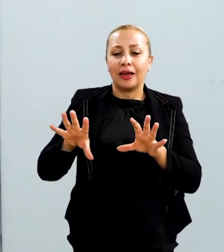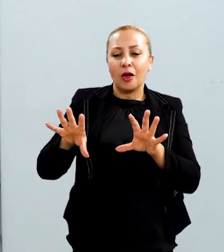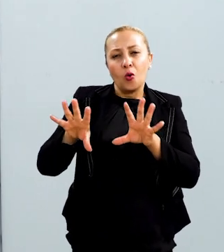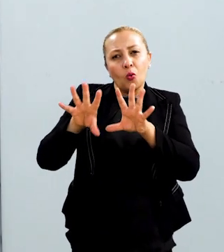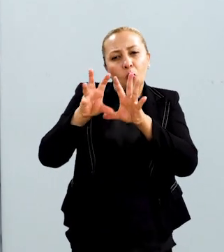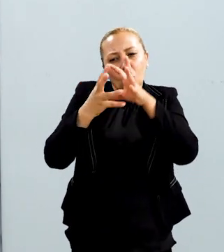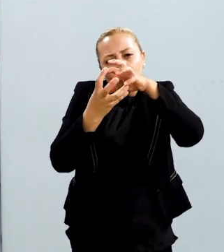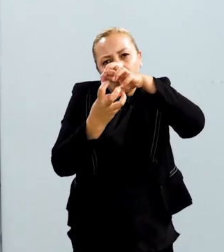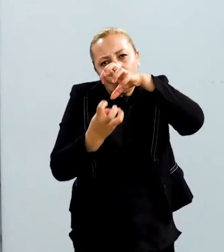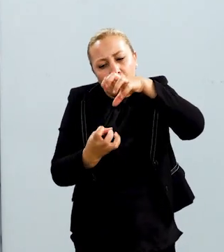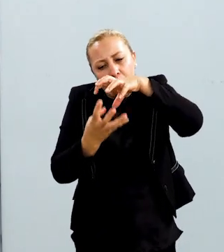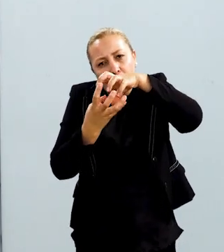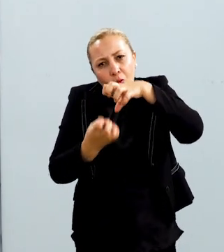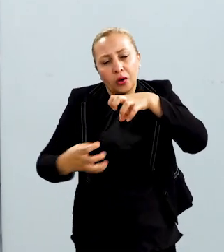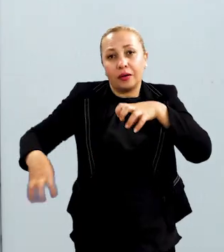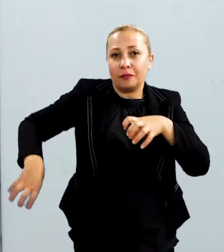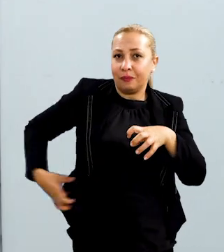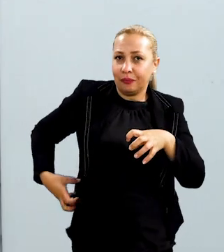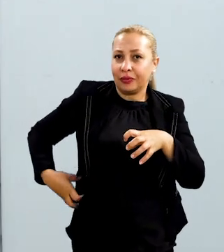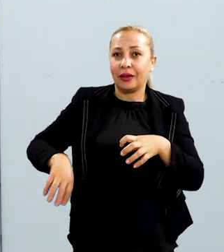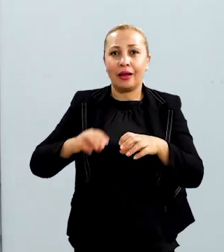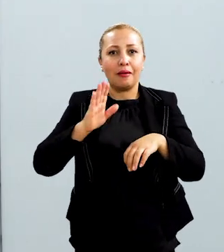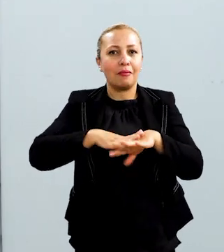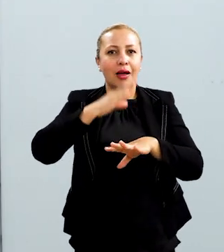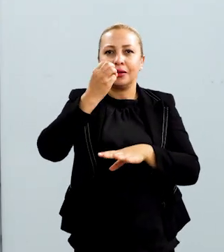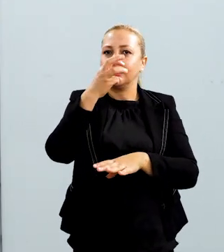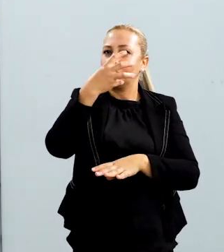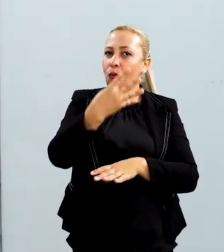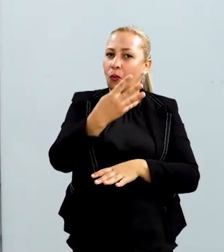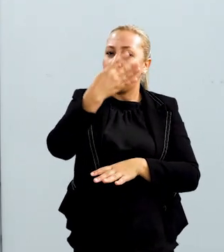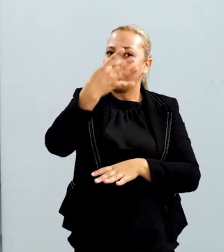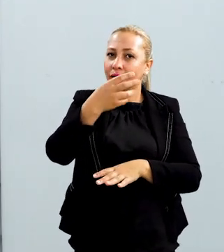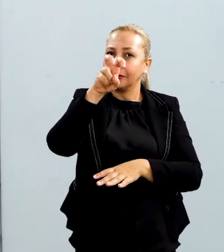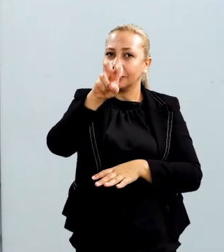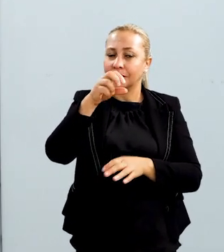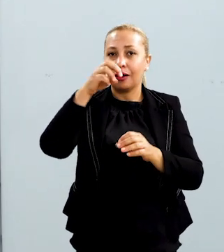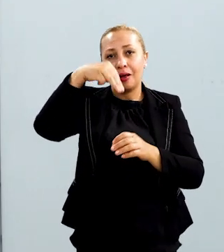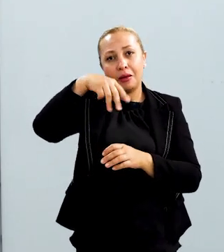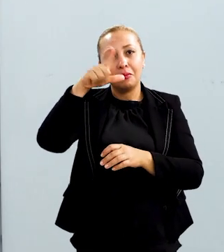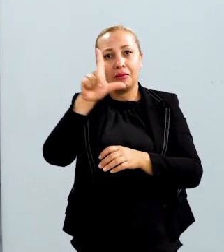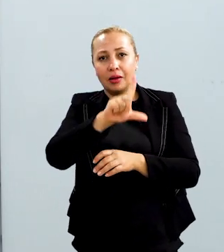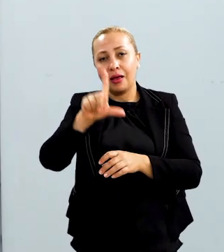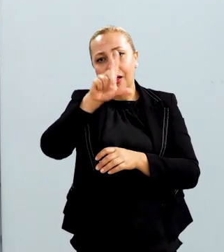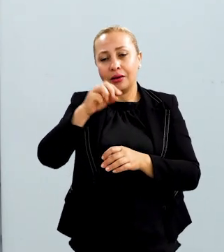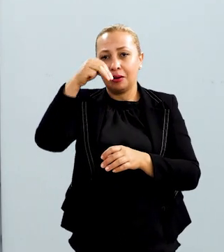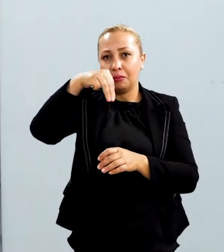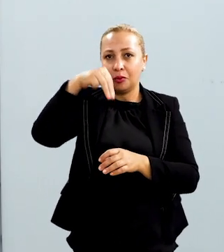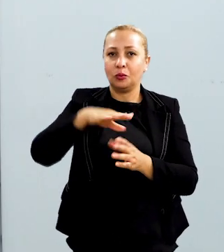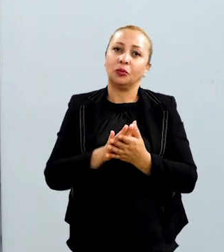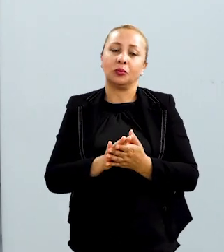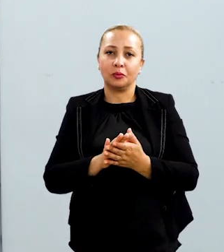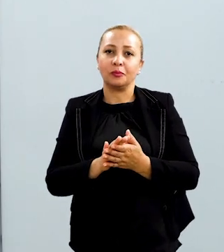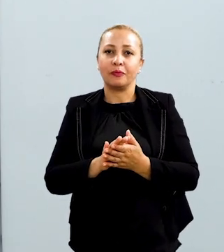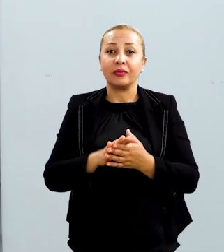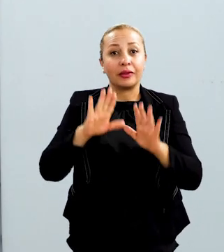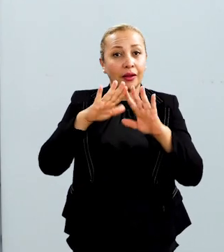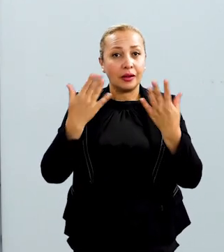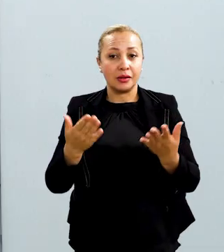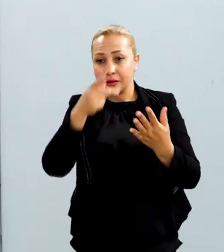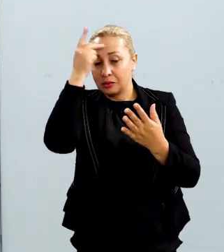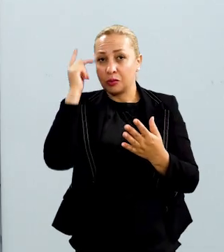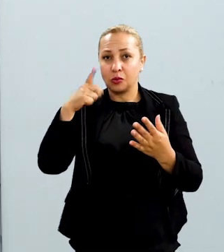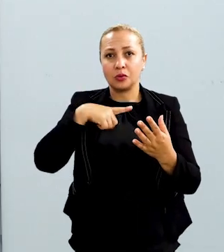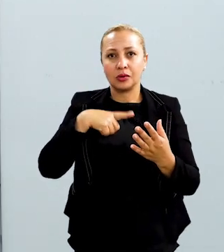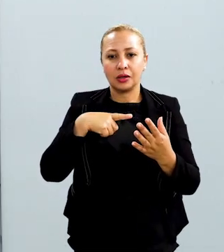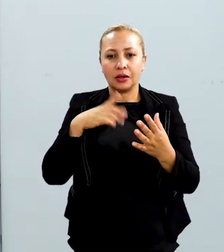que é a filtração renal, acima de 45 ml por minuto por 1,73 m².